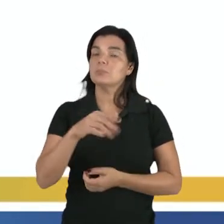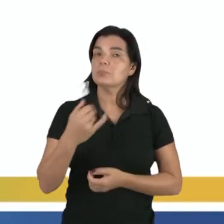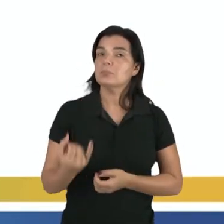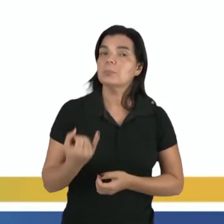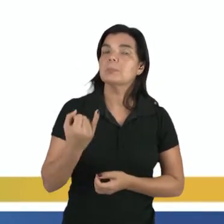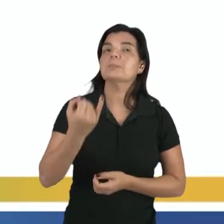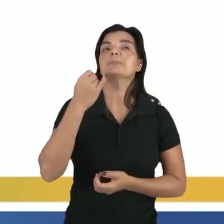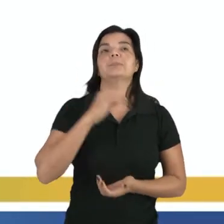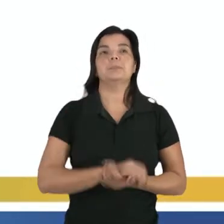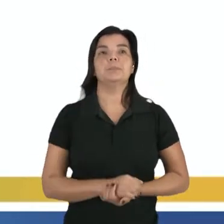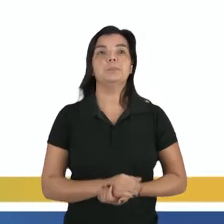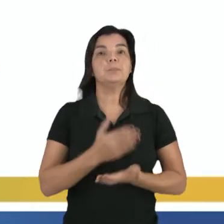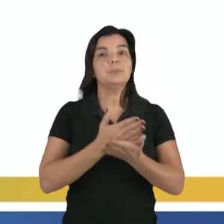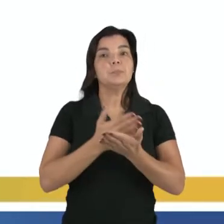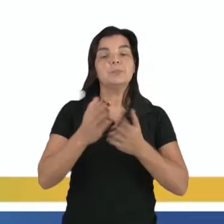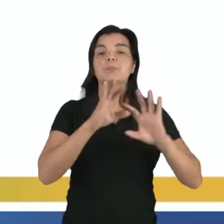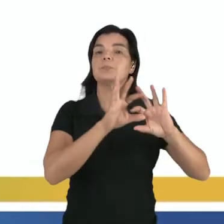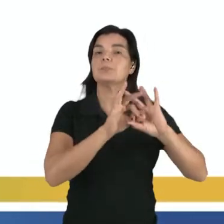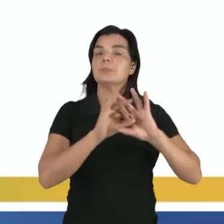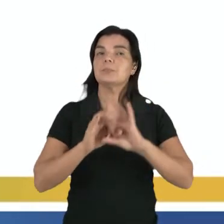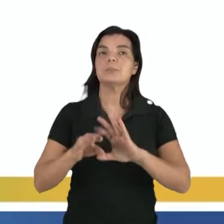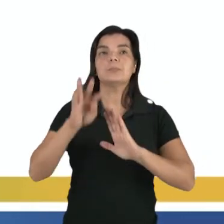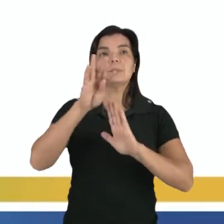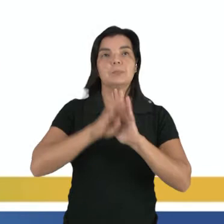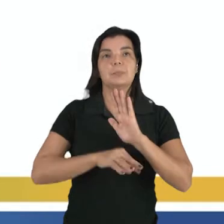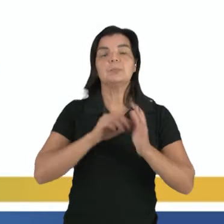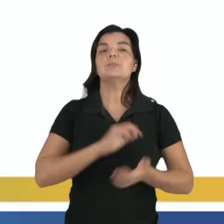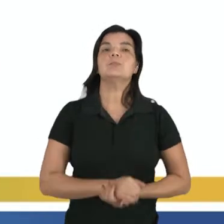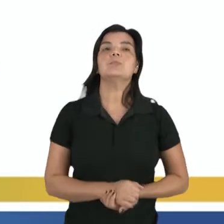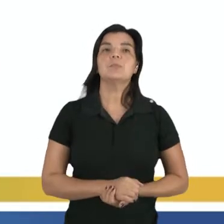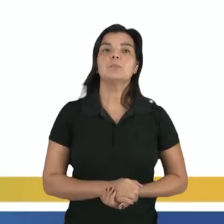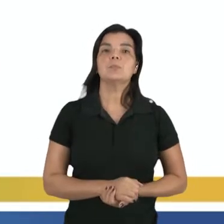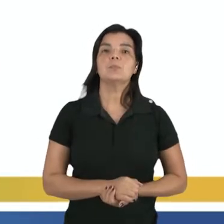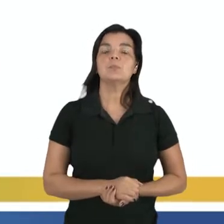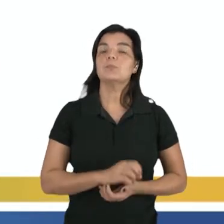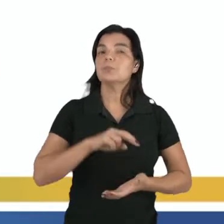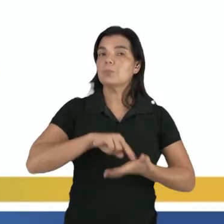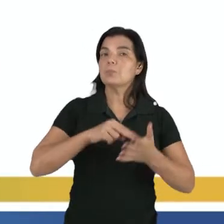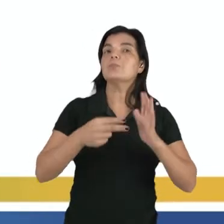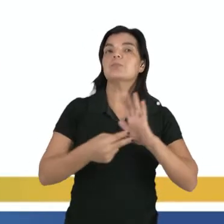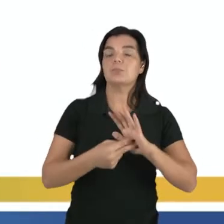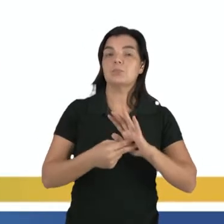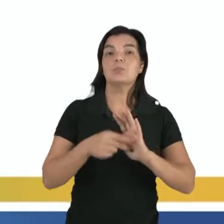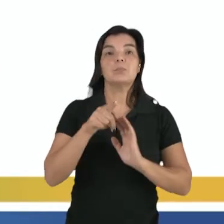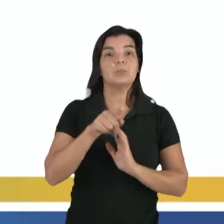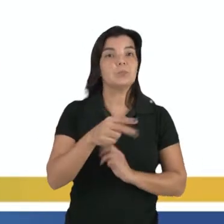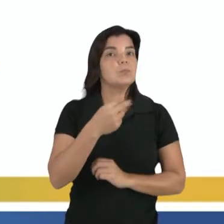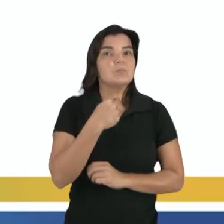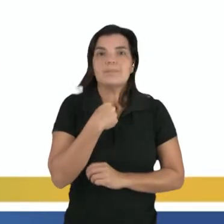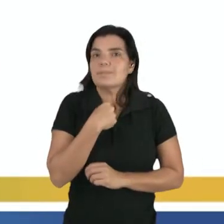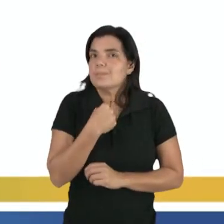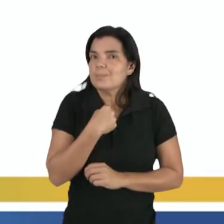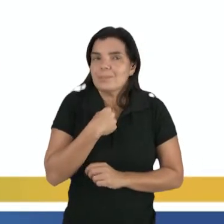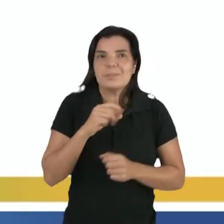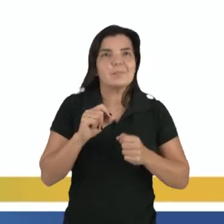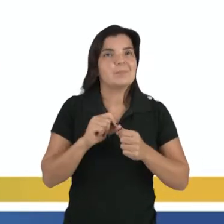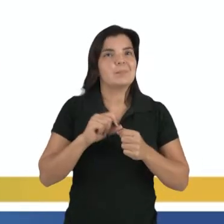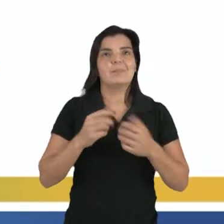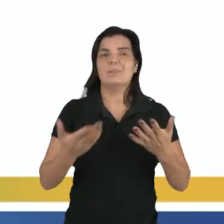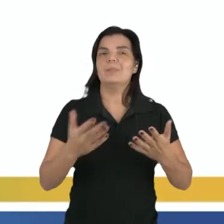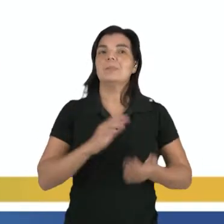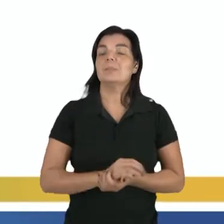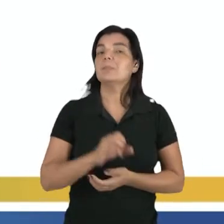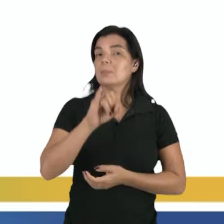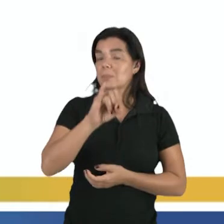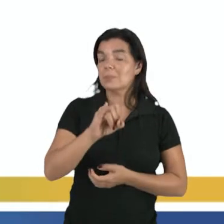que é importantíssimo. Os princípios da coerência textual, ou seja, aquilo que você não